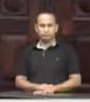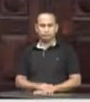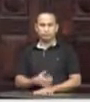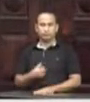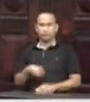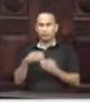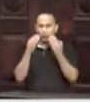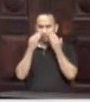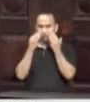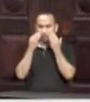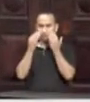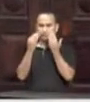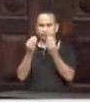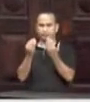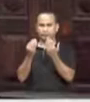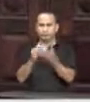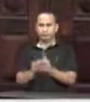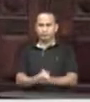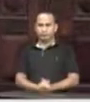apresentei